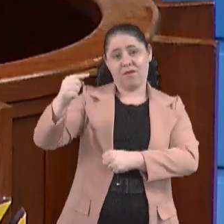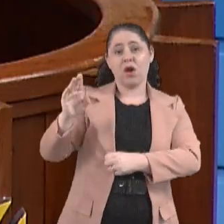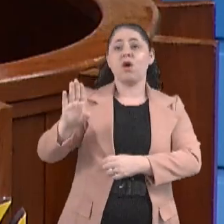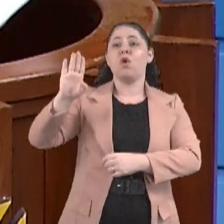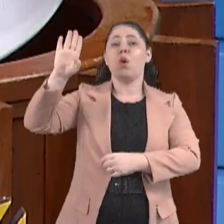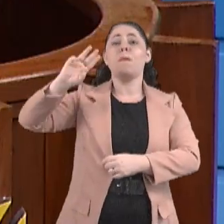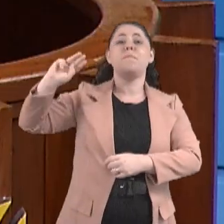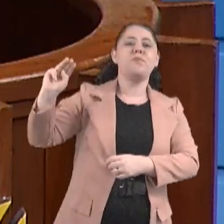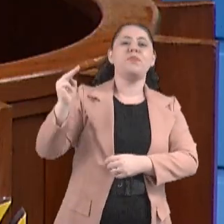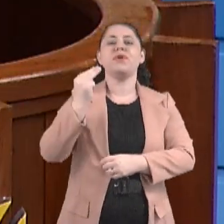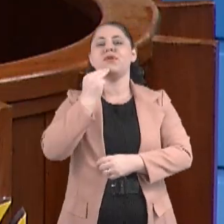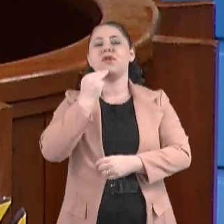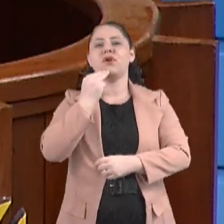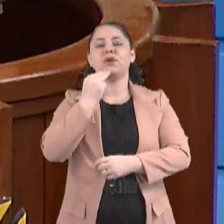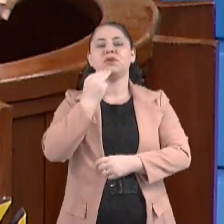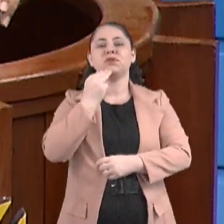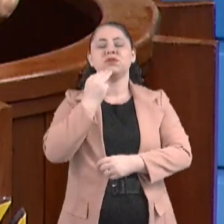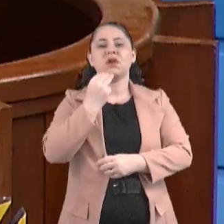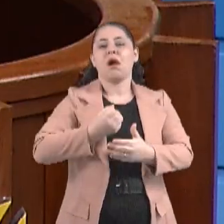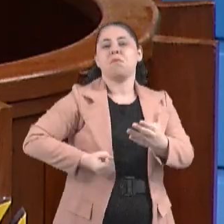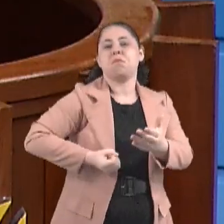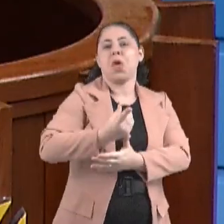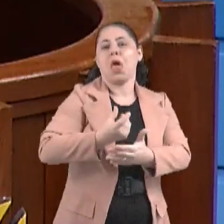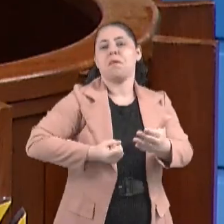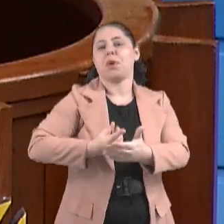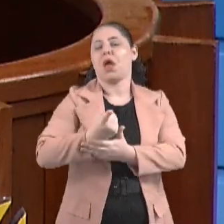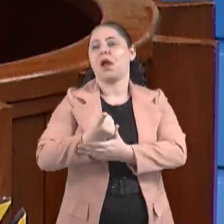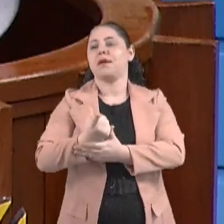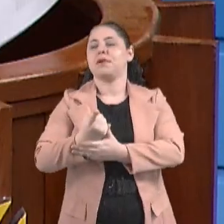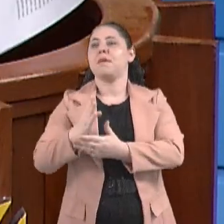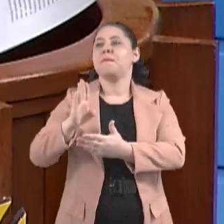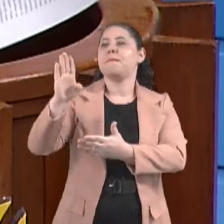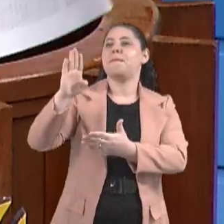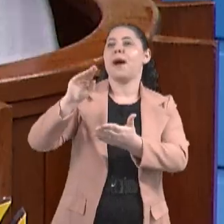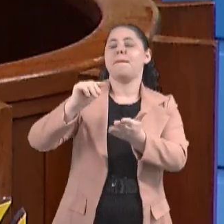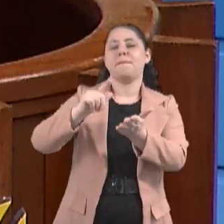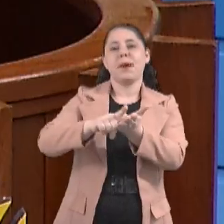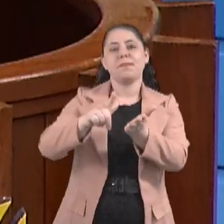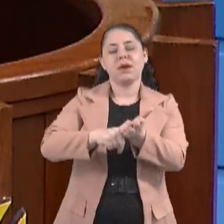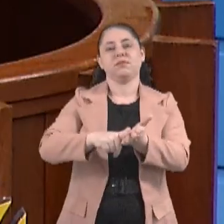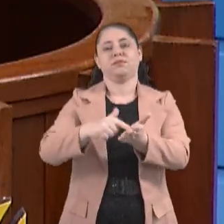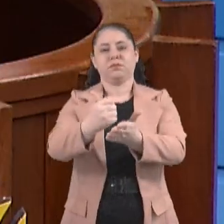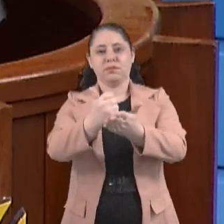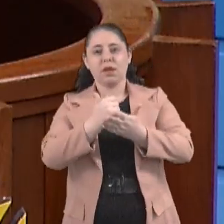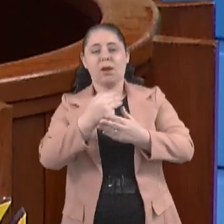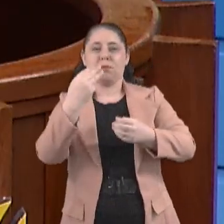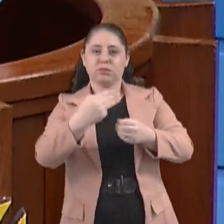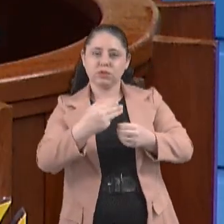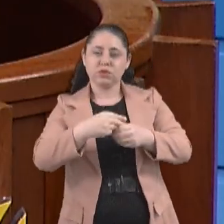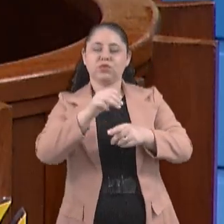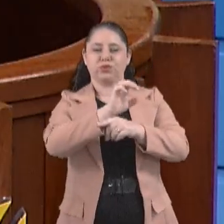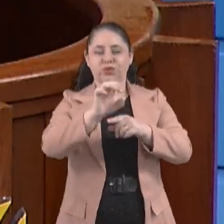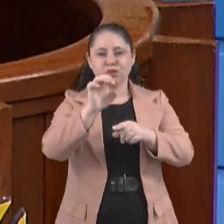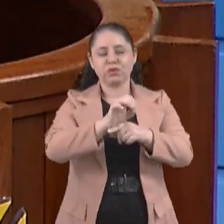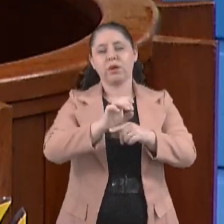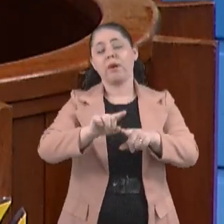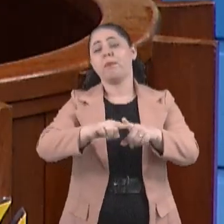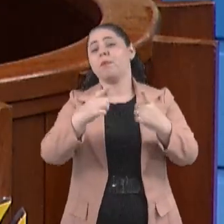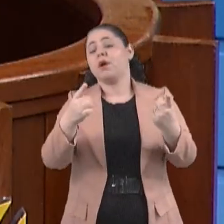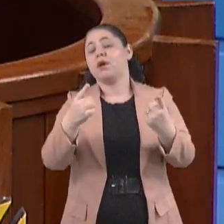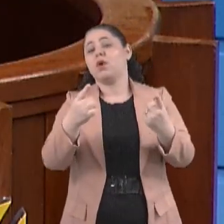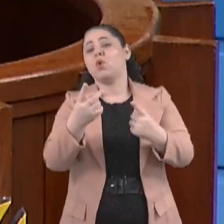falar dos milhões. Os milhões que se gastou no município, os milhões que se trouxeram para o município, para o Estado.